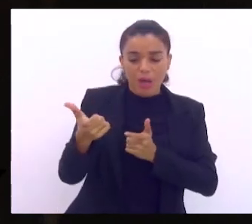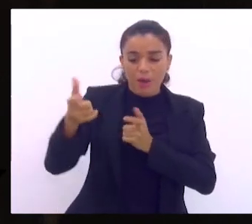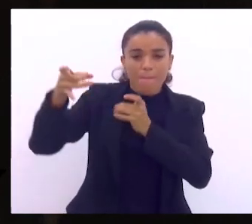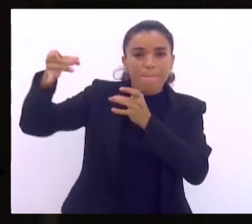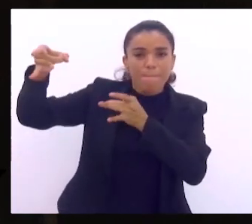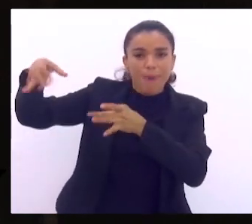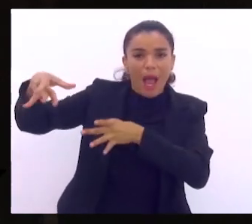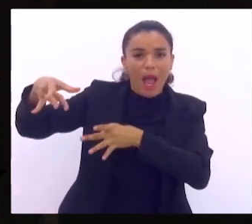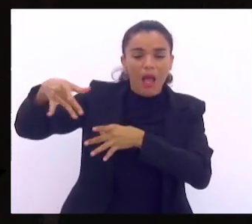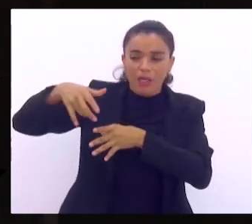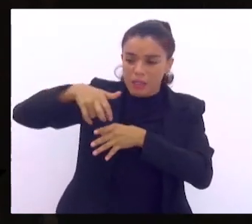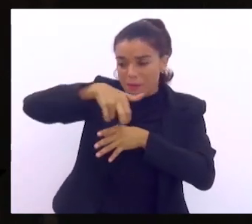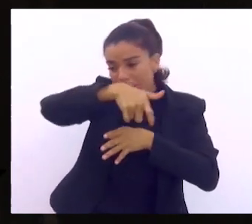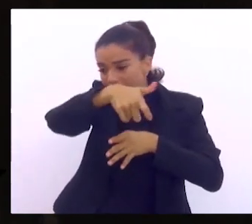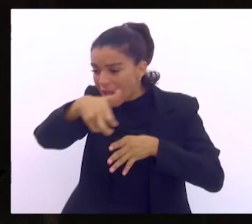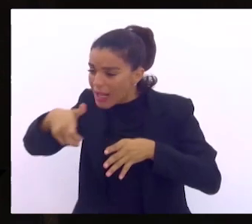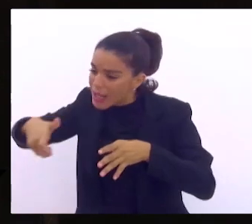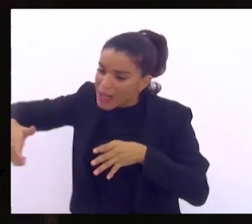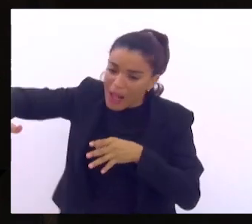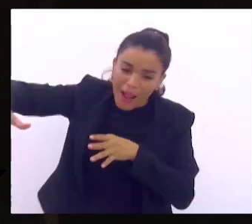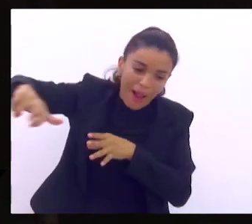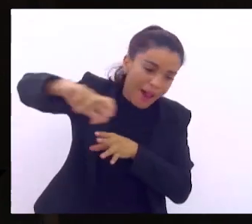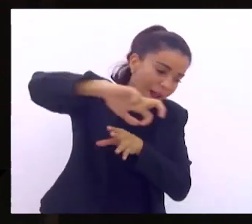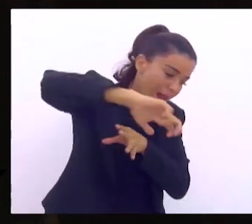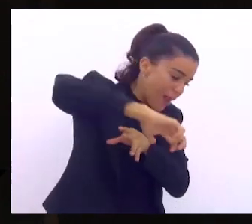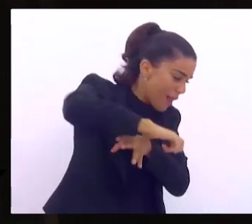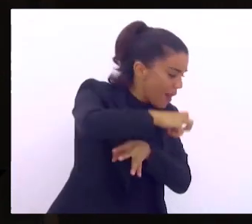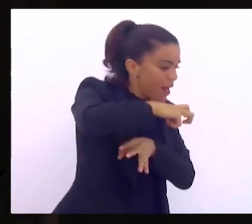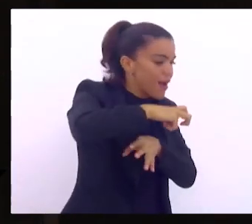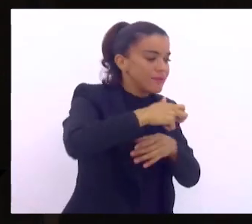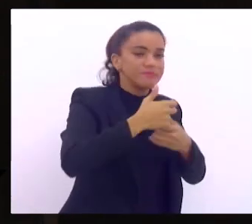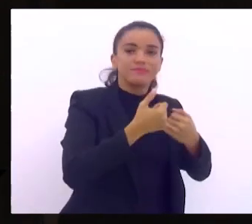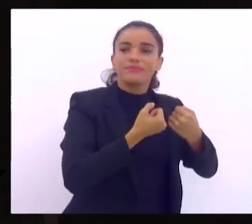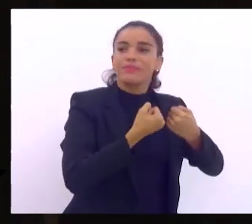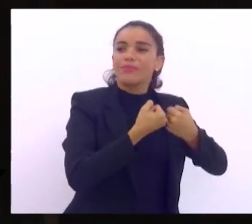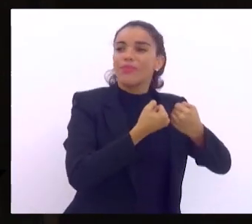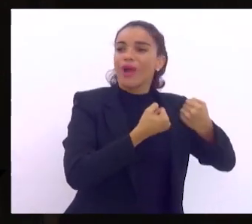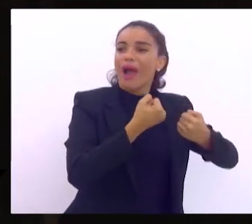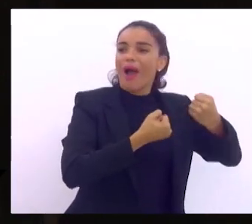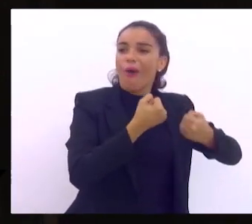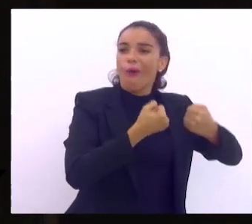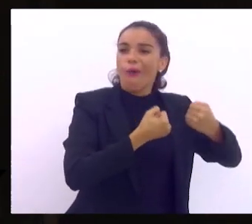desceu do ônibus e foi para a Bahia.